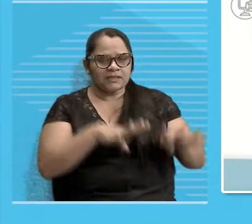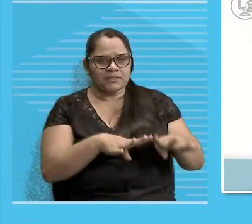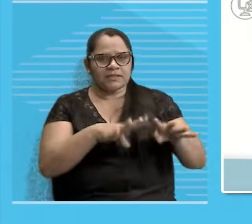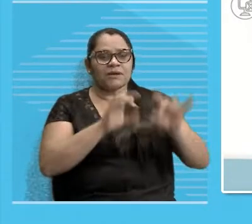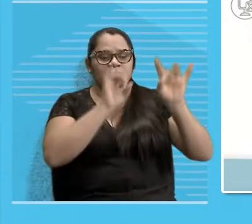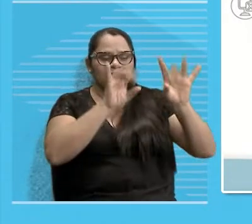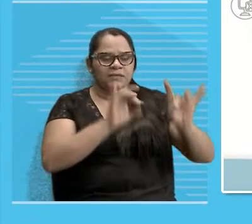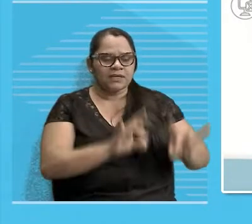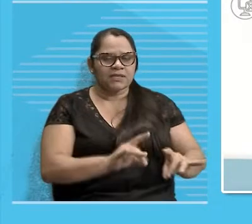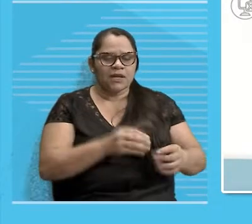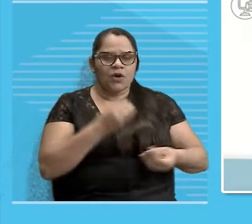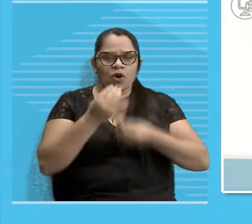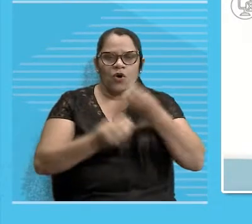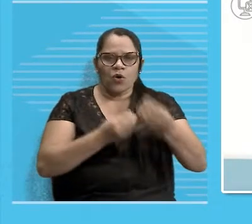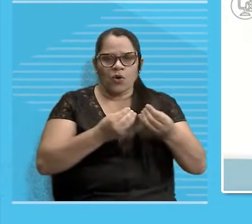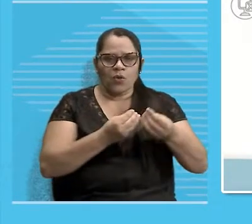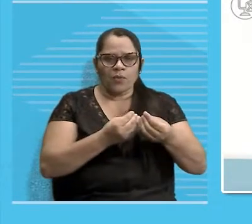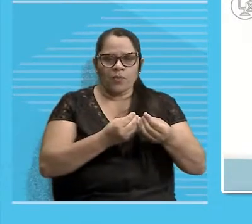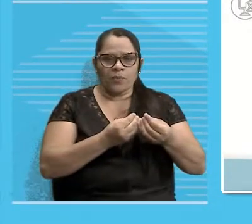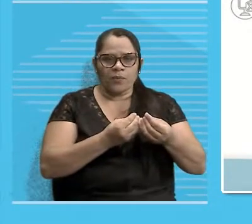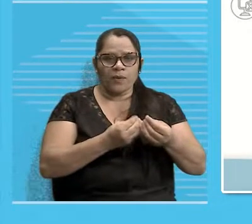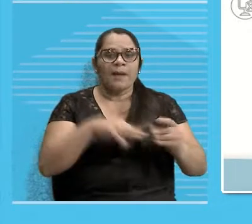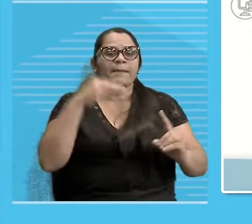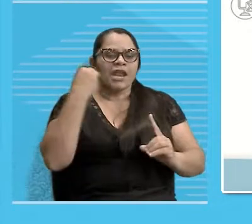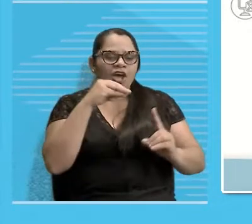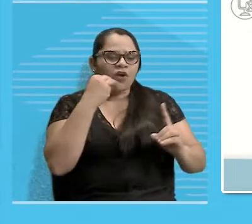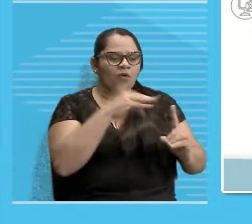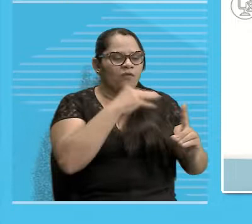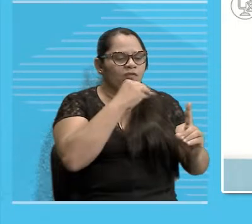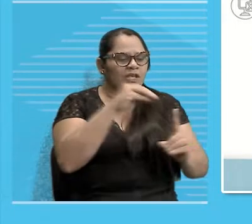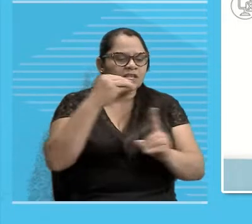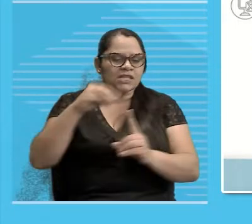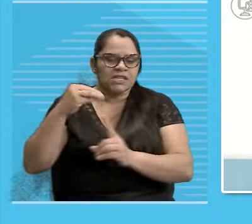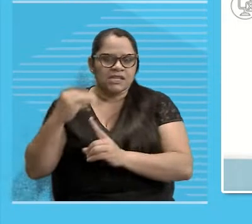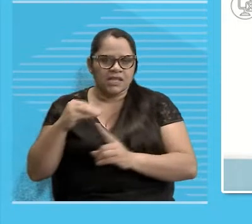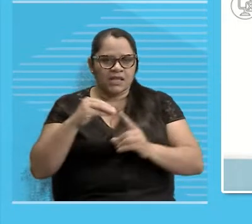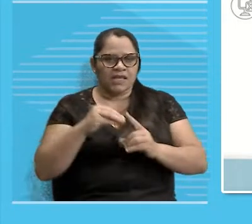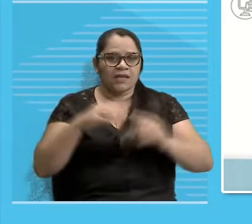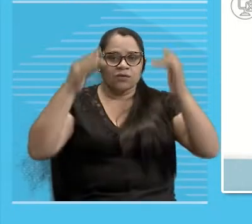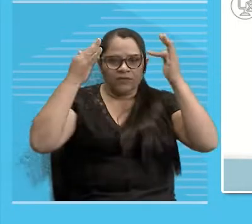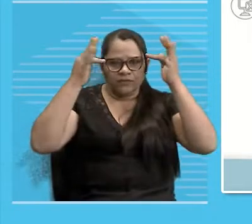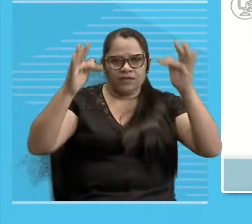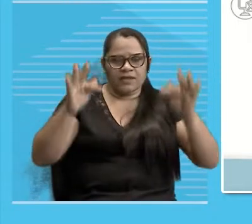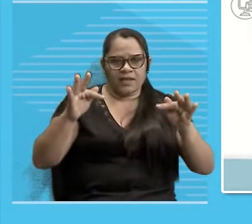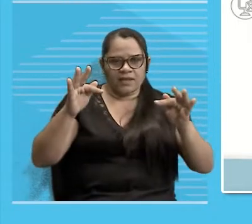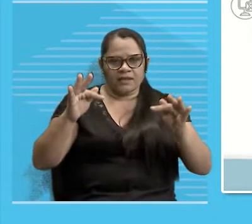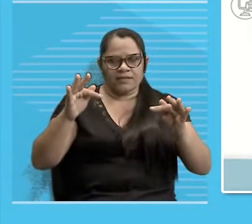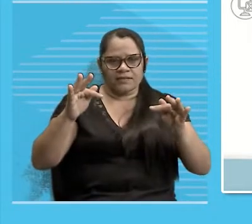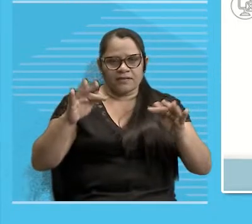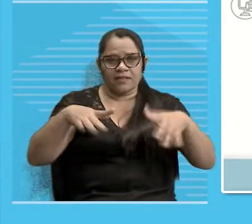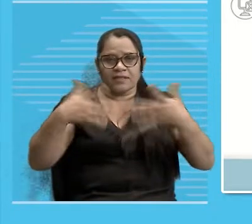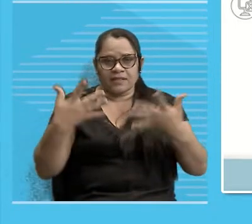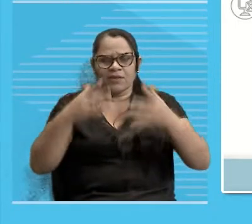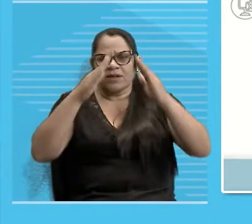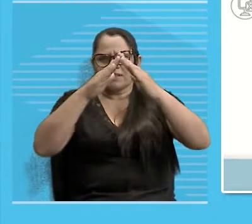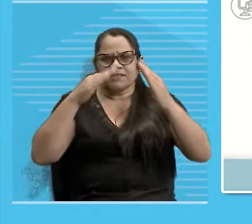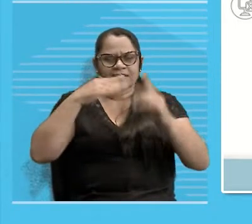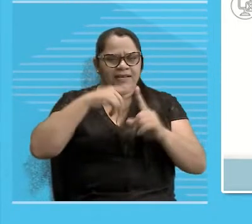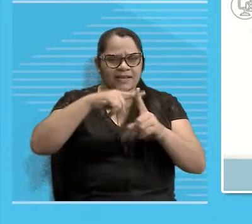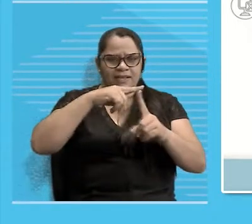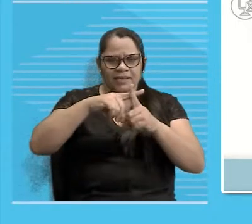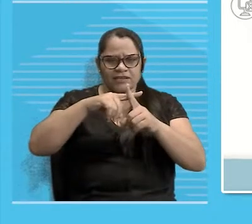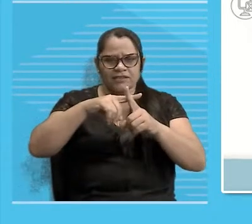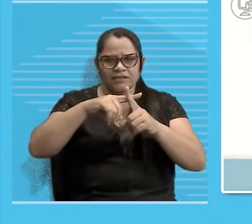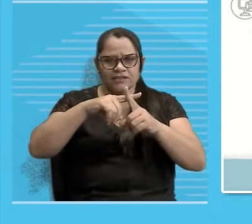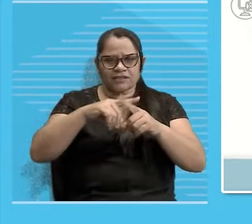especial para atrair fiéis. E as igrejas vão ser literalmente adornadas de ouro, esculturas